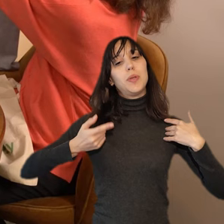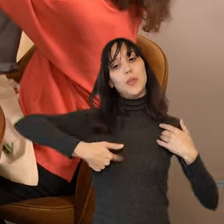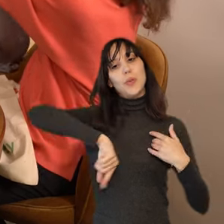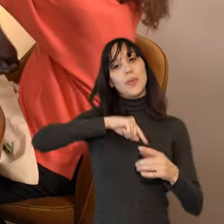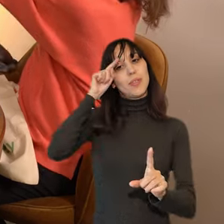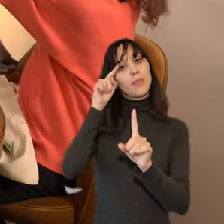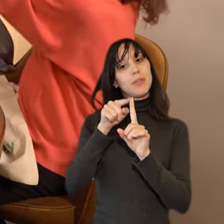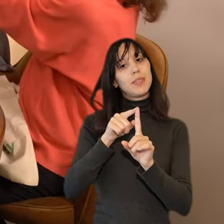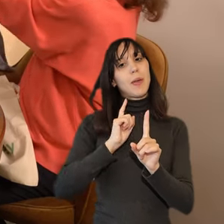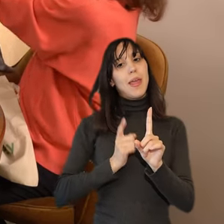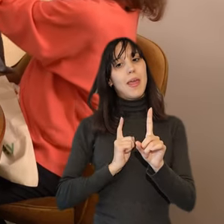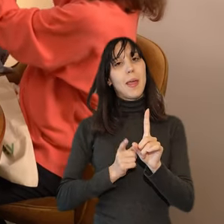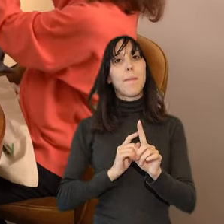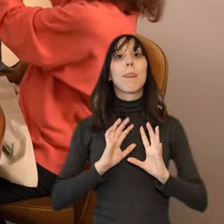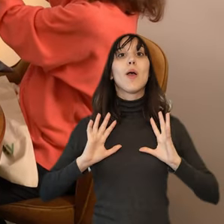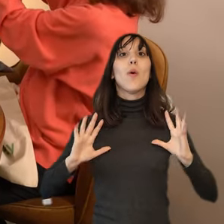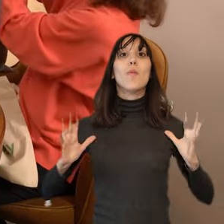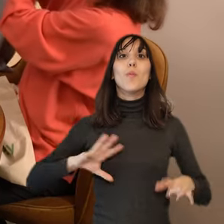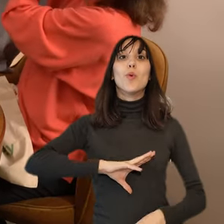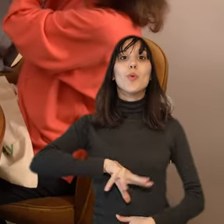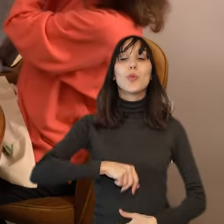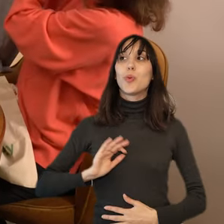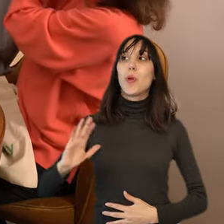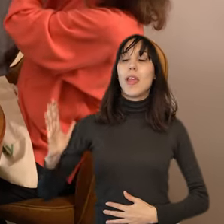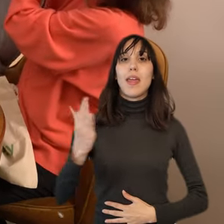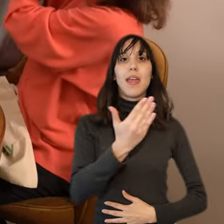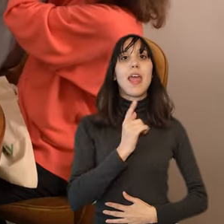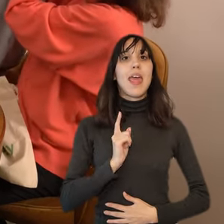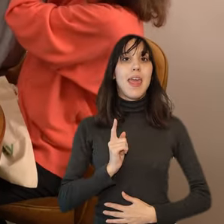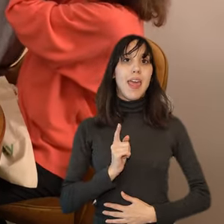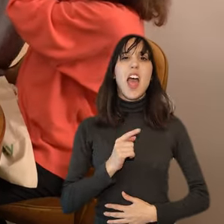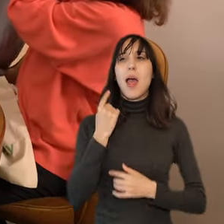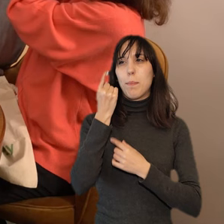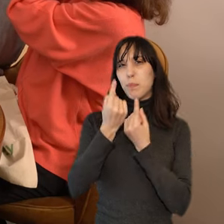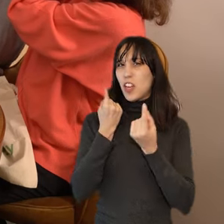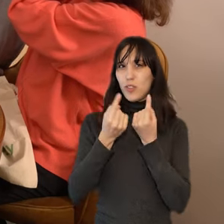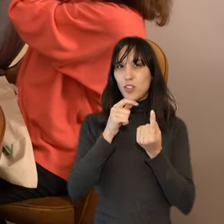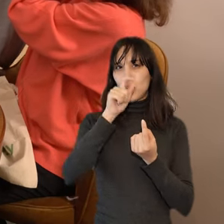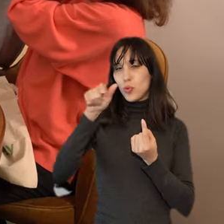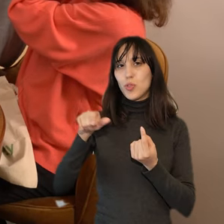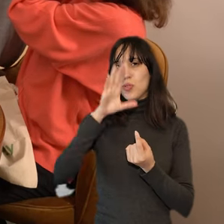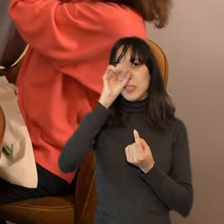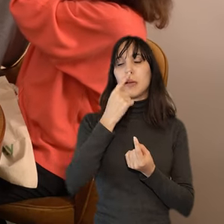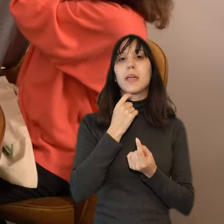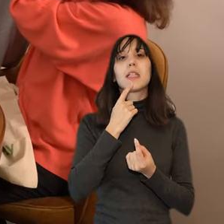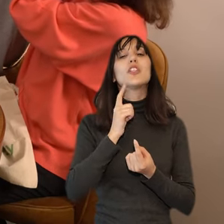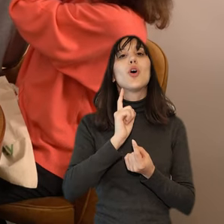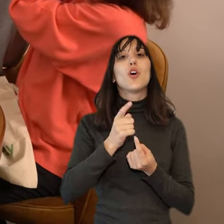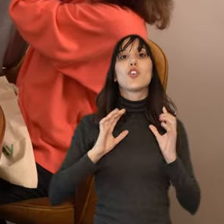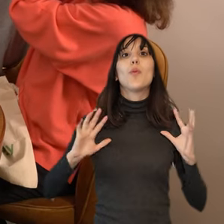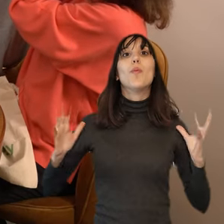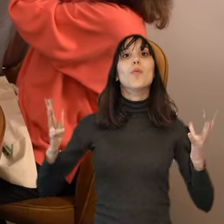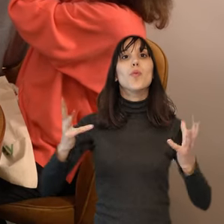é e ol Mundo Minha para quem não sabe inglês o mundo é a